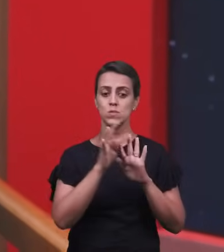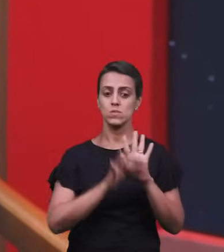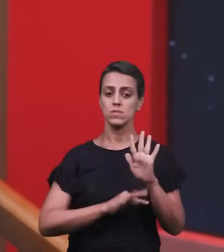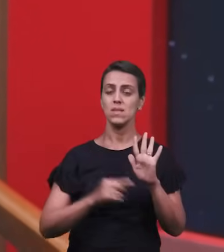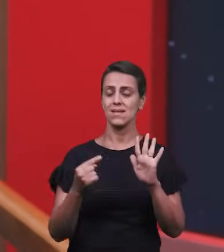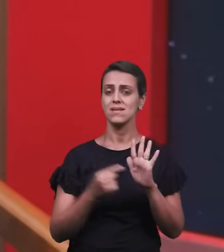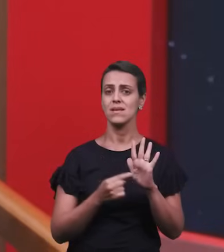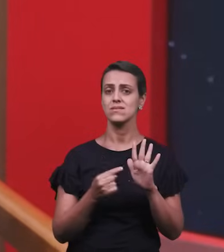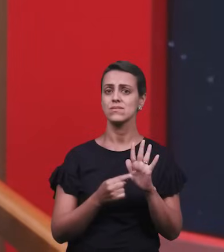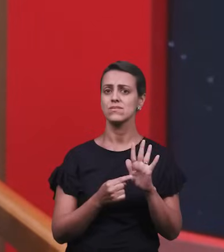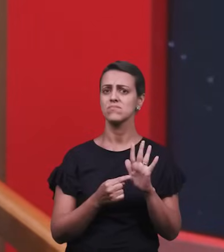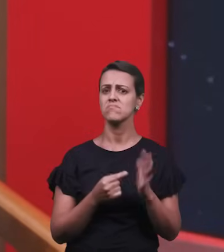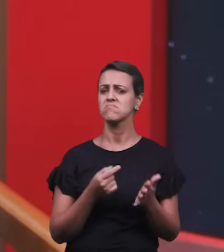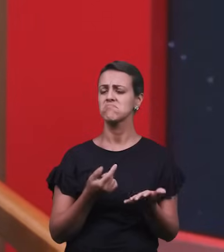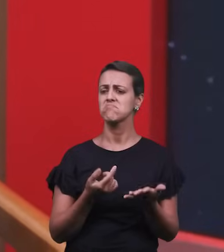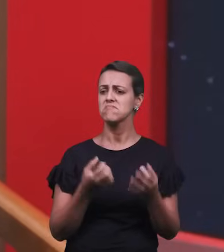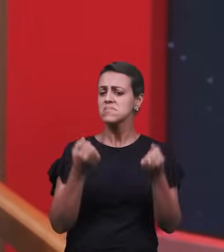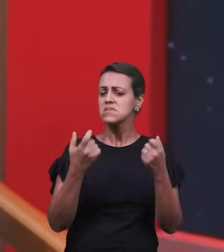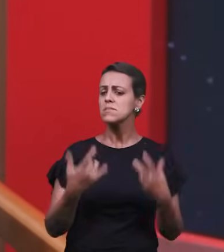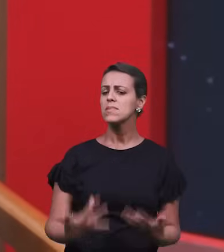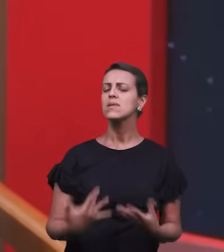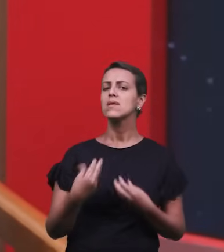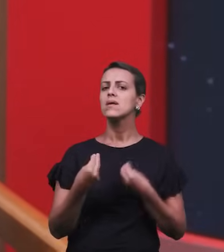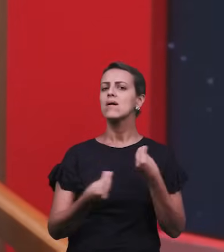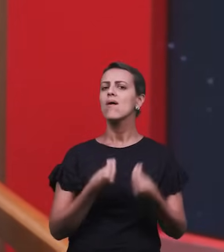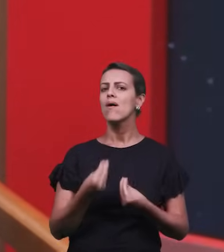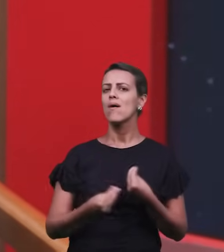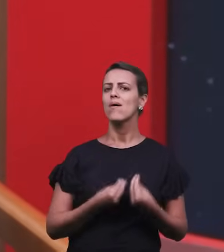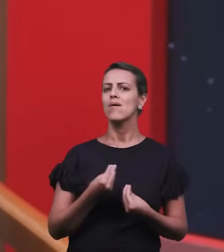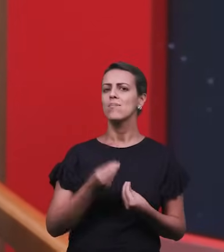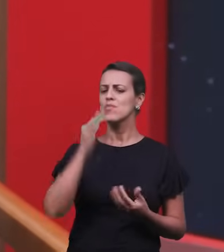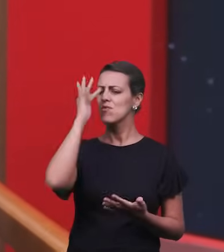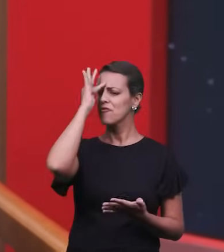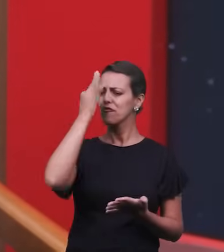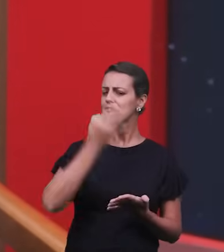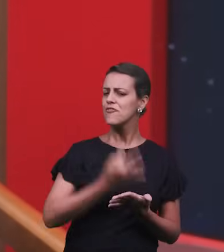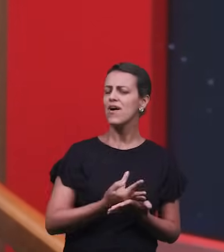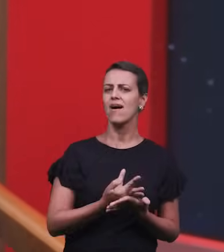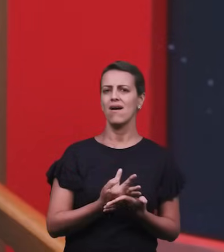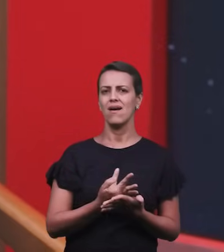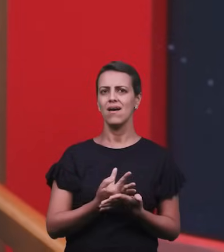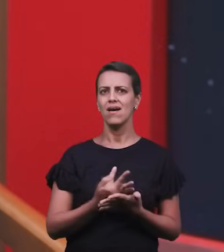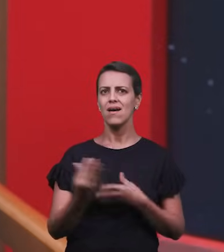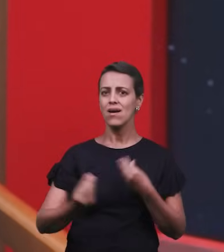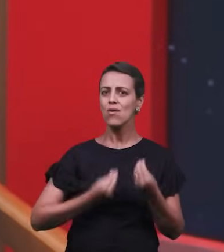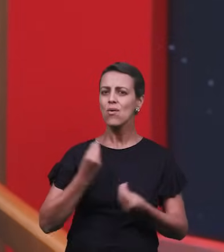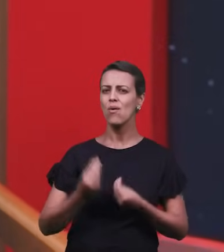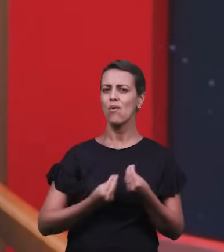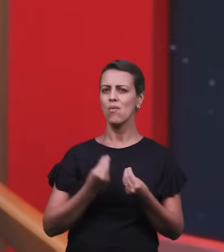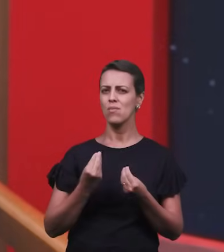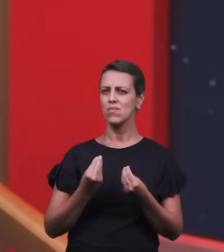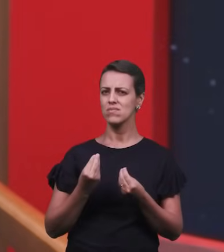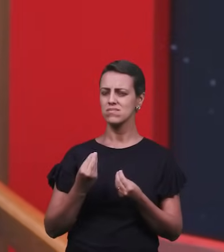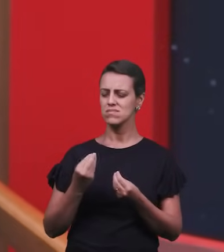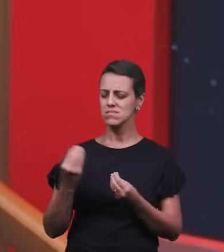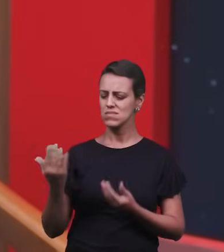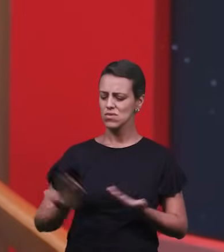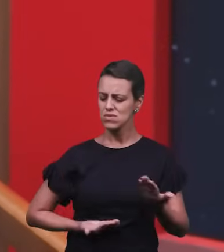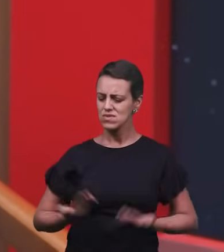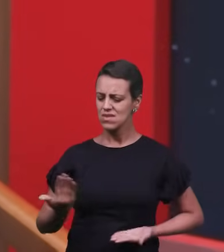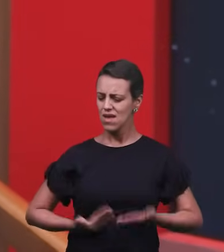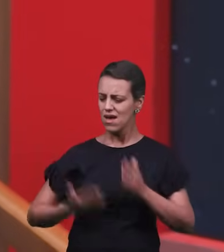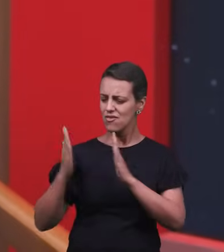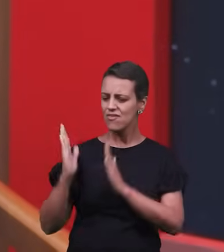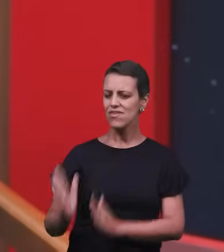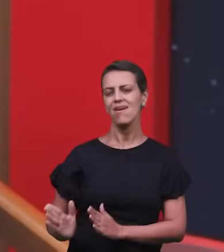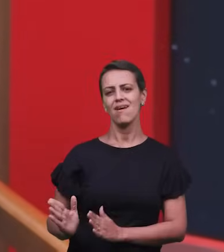texto justifica a fé, o empenho, a vida da igreja do servo